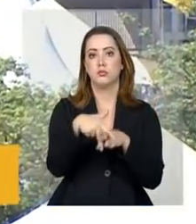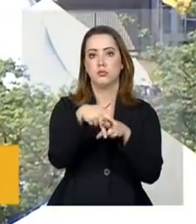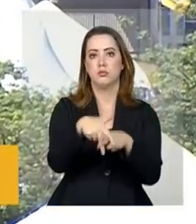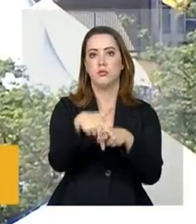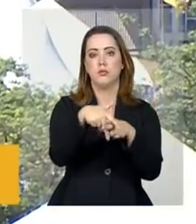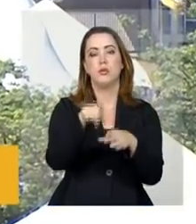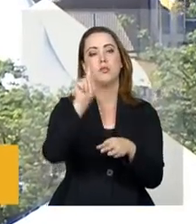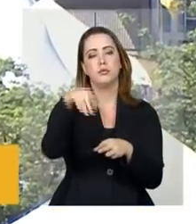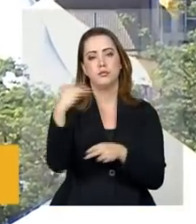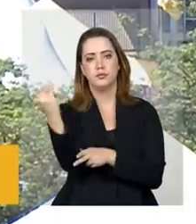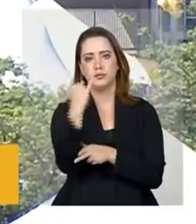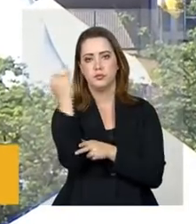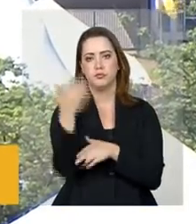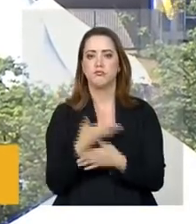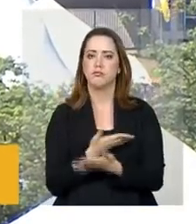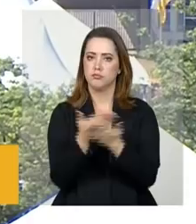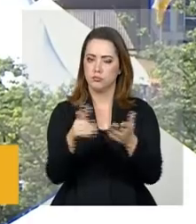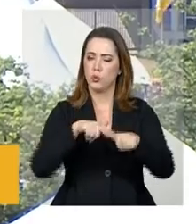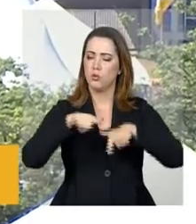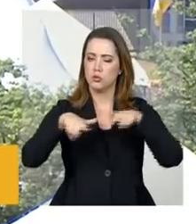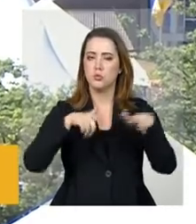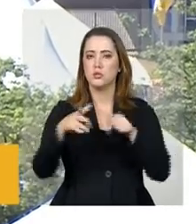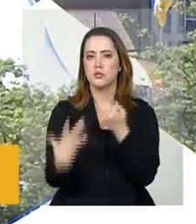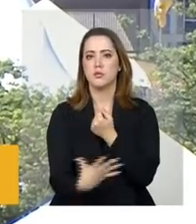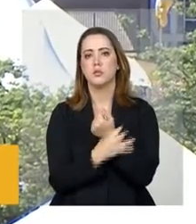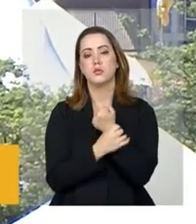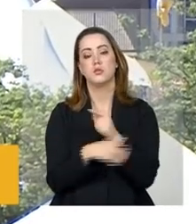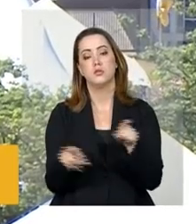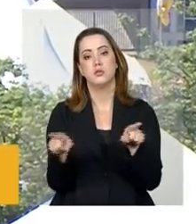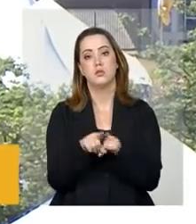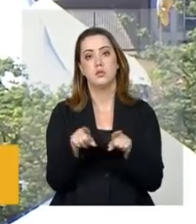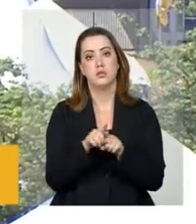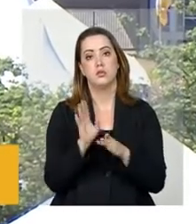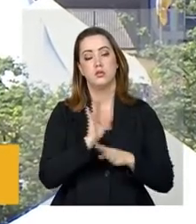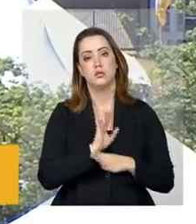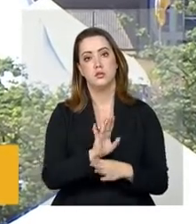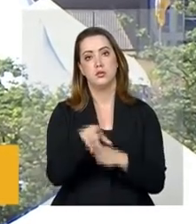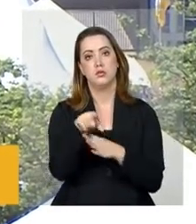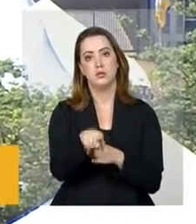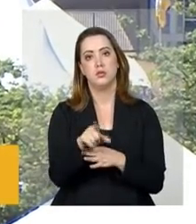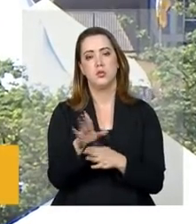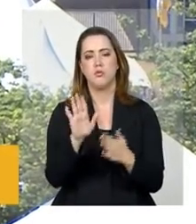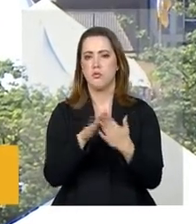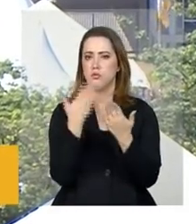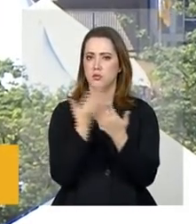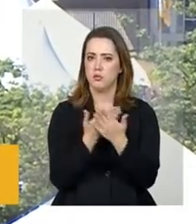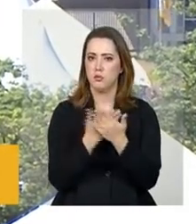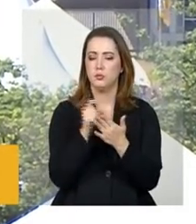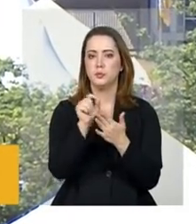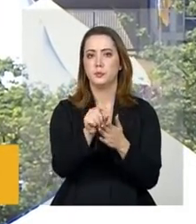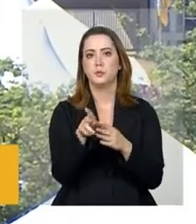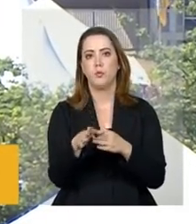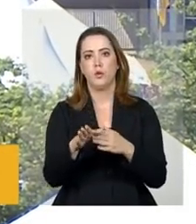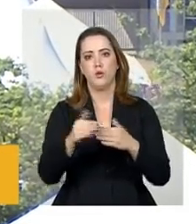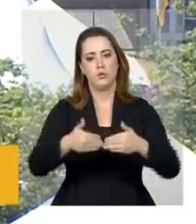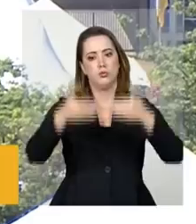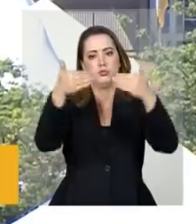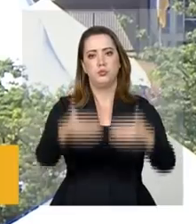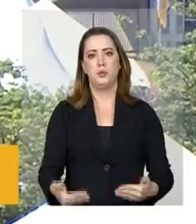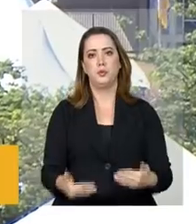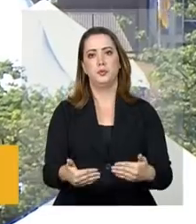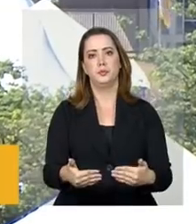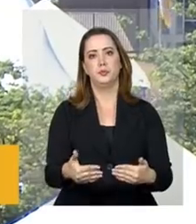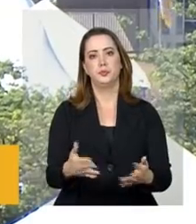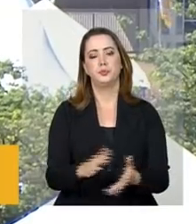essa atividade, além de participar em controle de distúrbios como um elemento de choque.